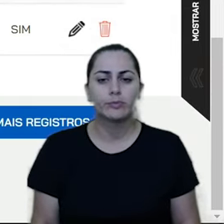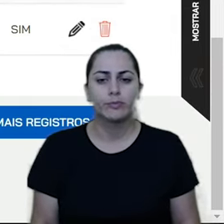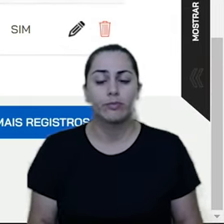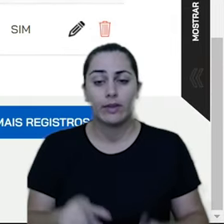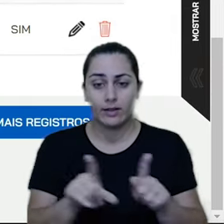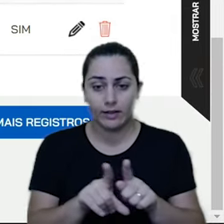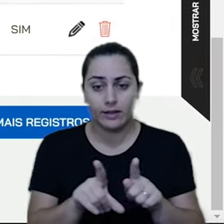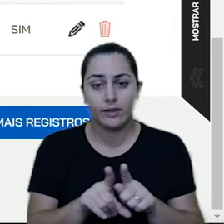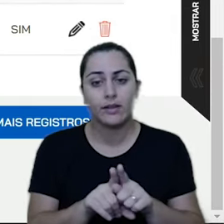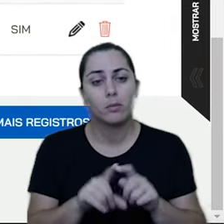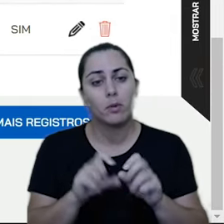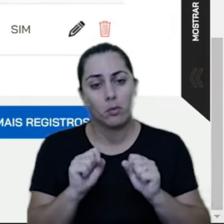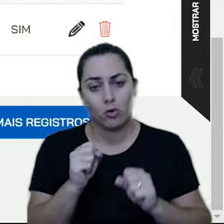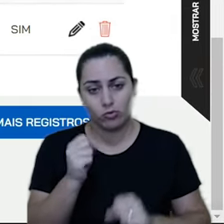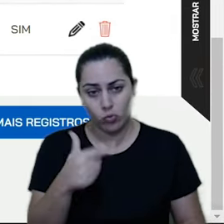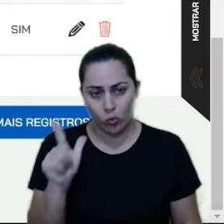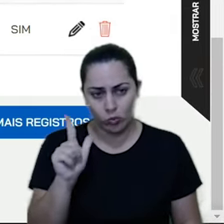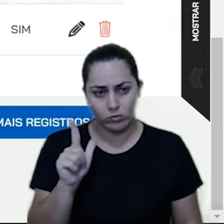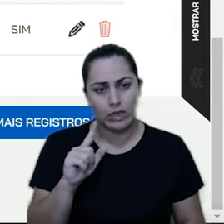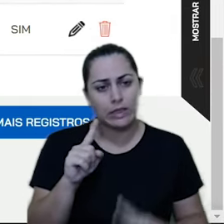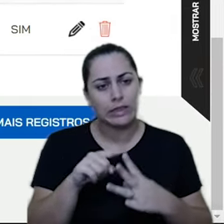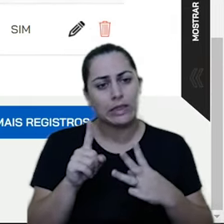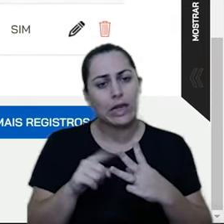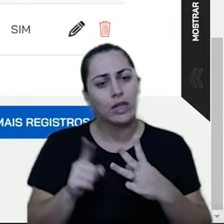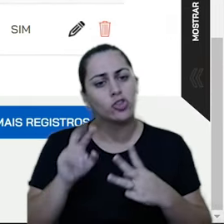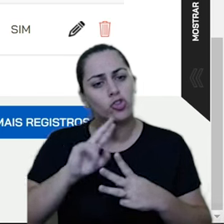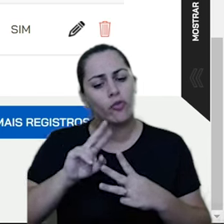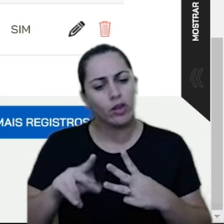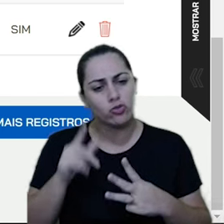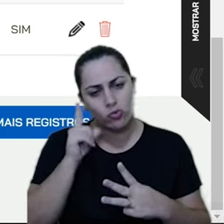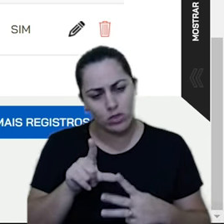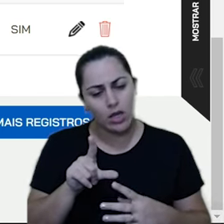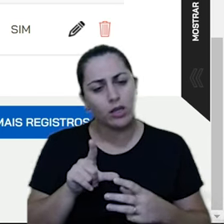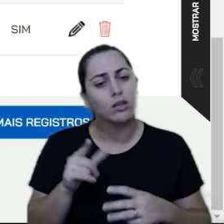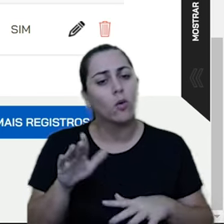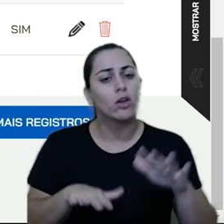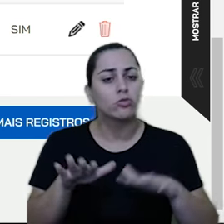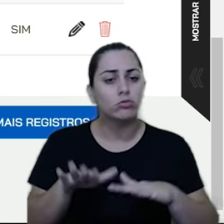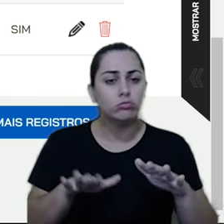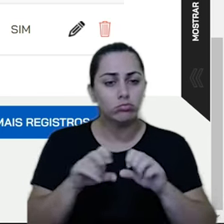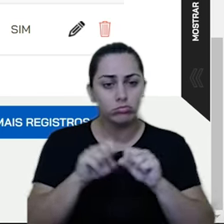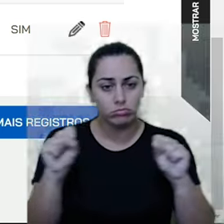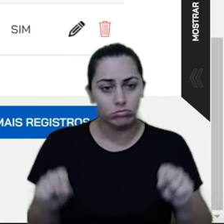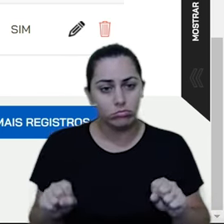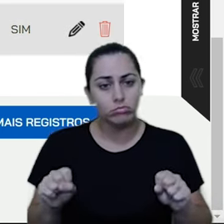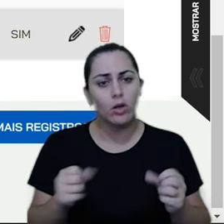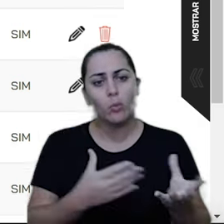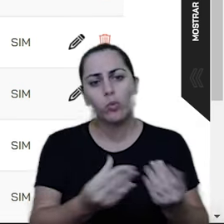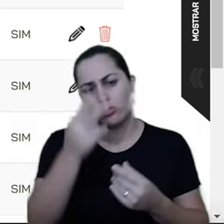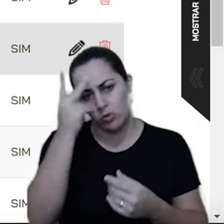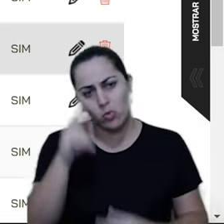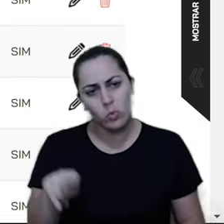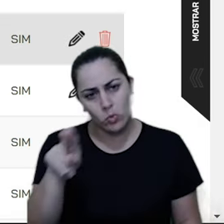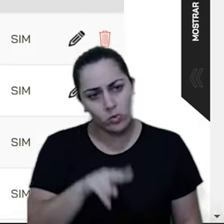e tenho a possibilidade de vir por aqui são três canais de entrada que a gente percebe que às vezes o sistema ele é utilizado por